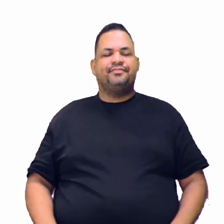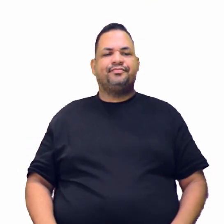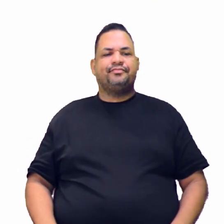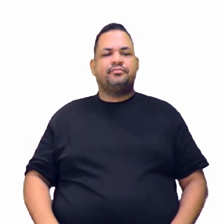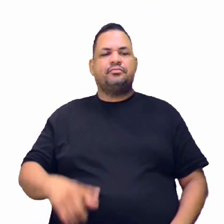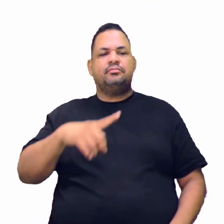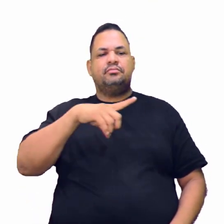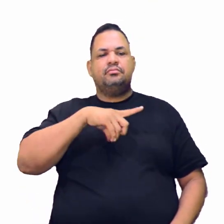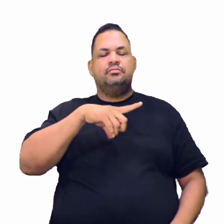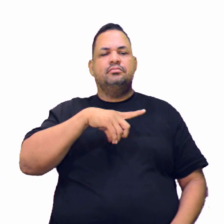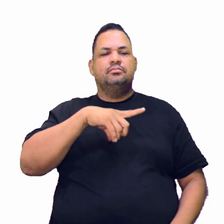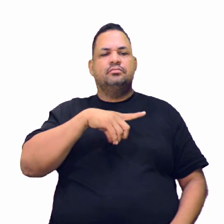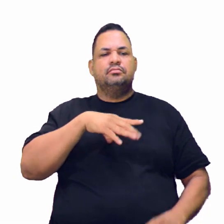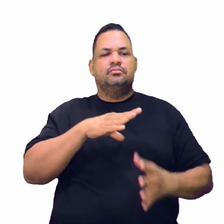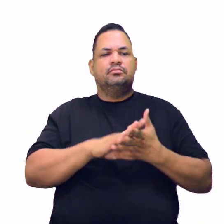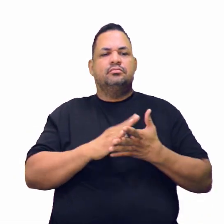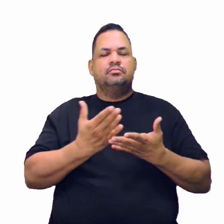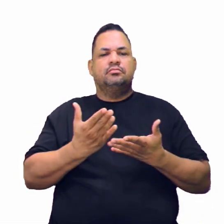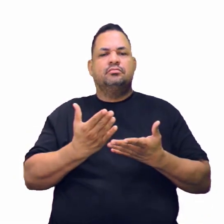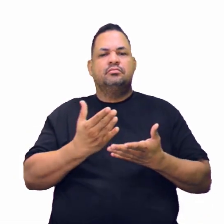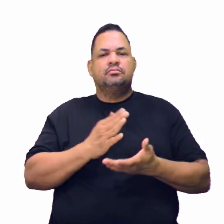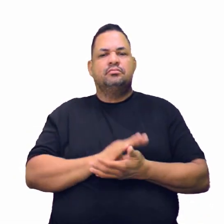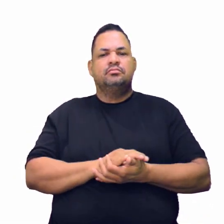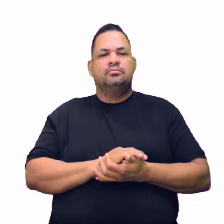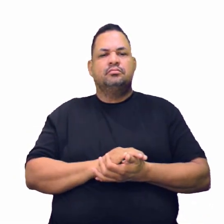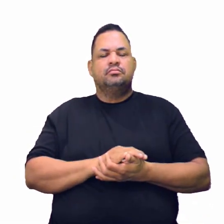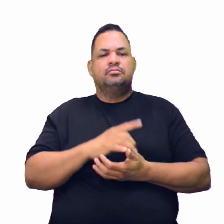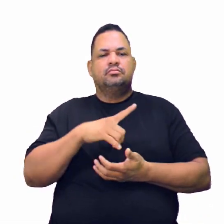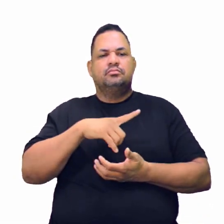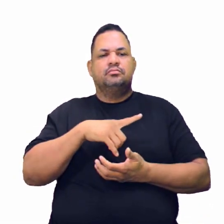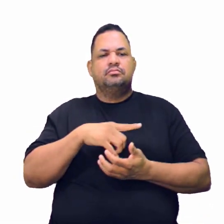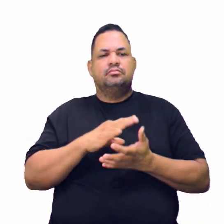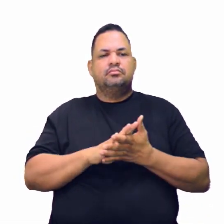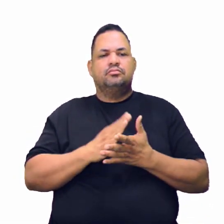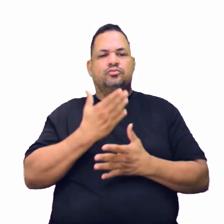eu tenho, né? Esse tipo de gênero pertence ao tipo de texto